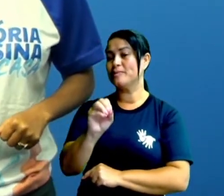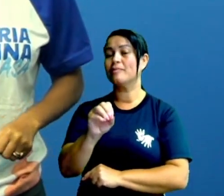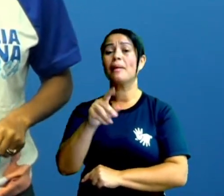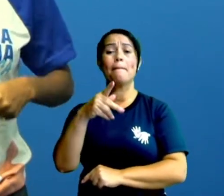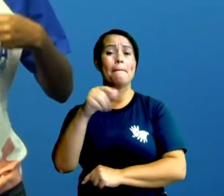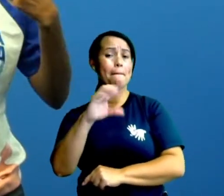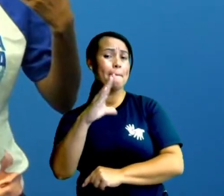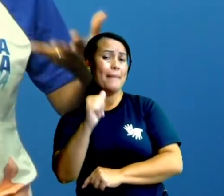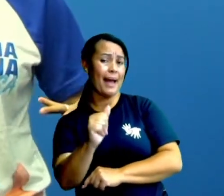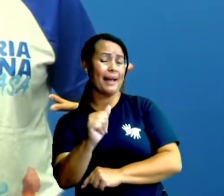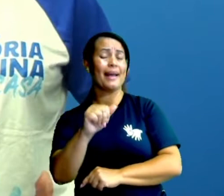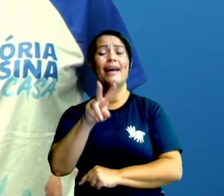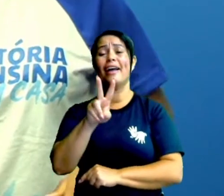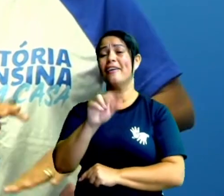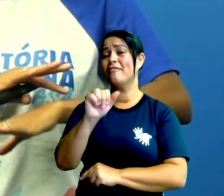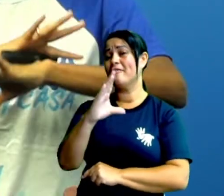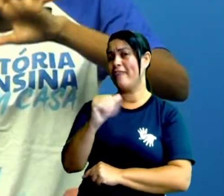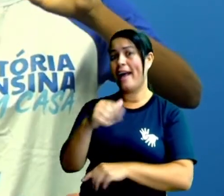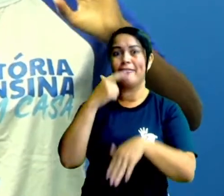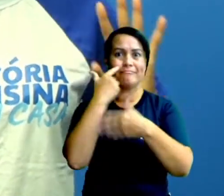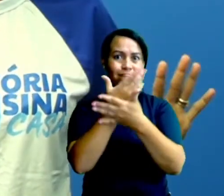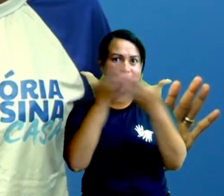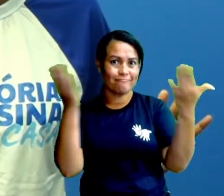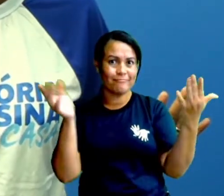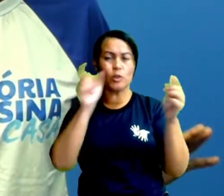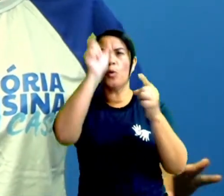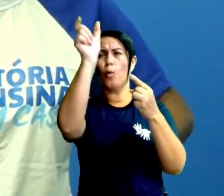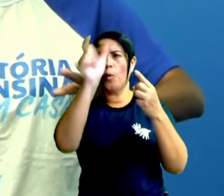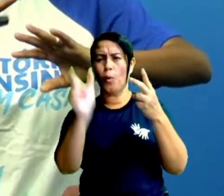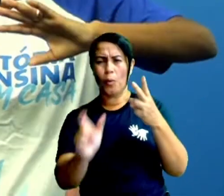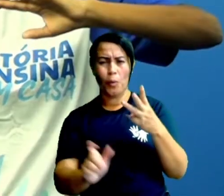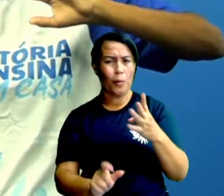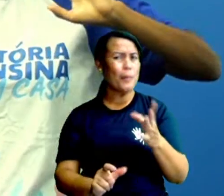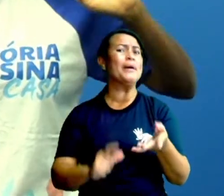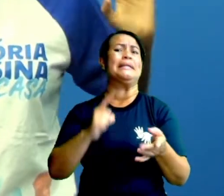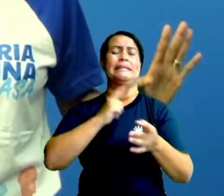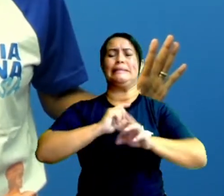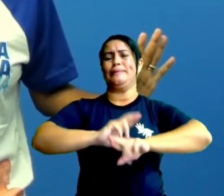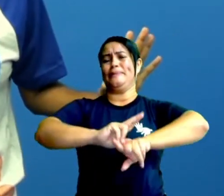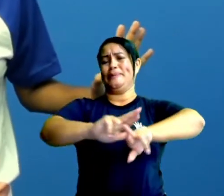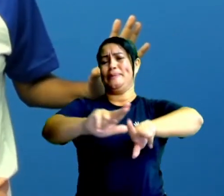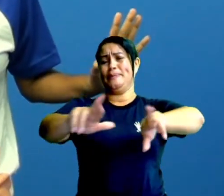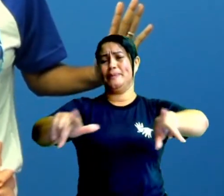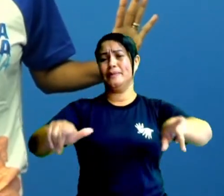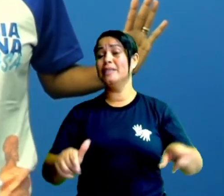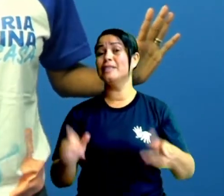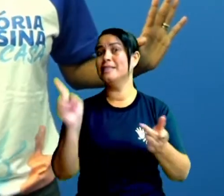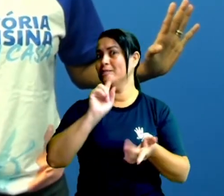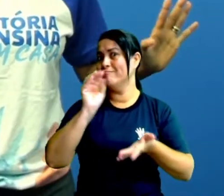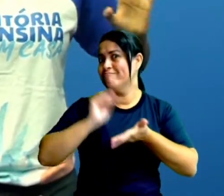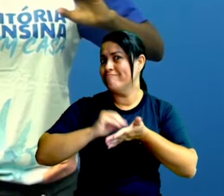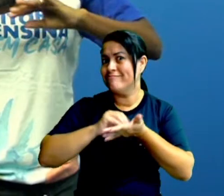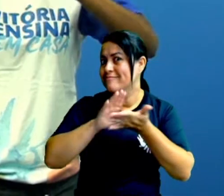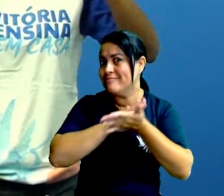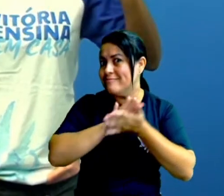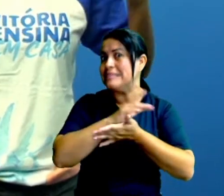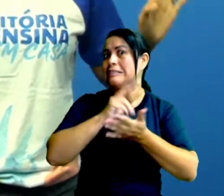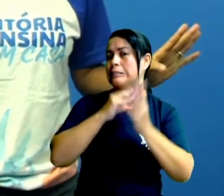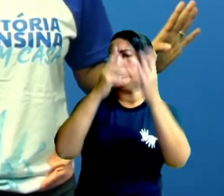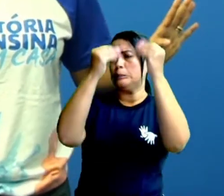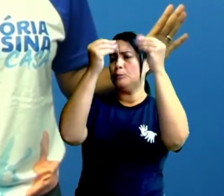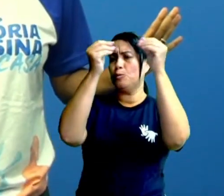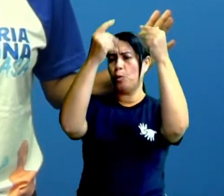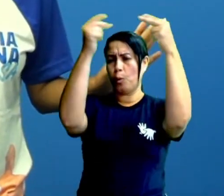vaca Iva então bicho é o que não faltou nessa